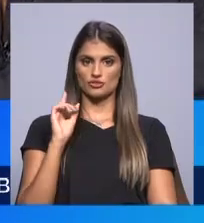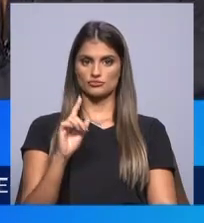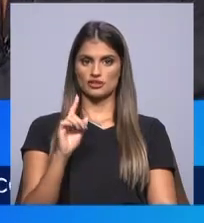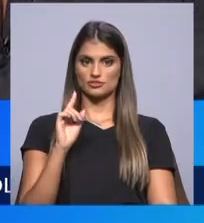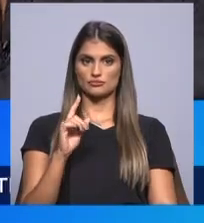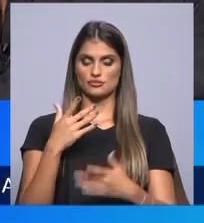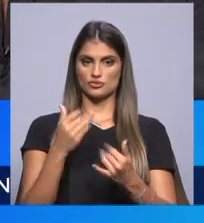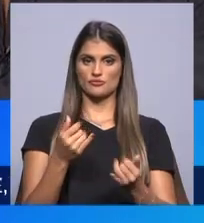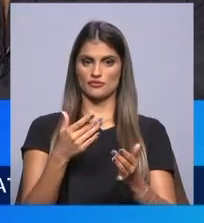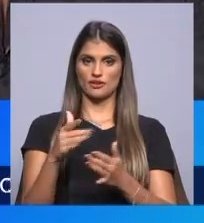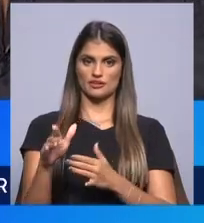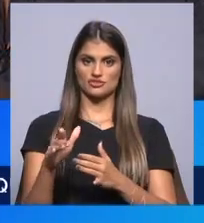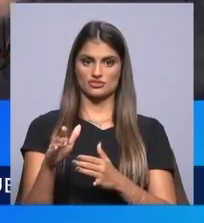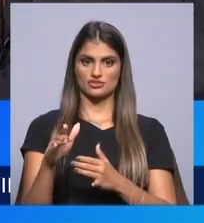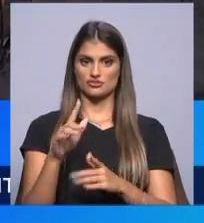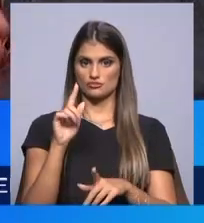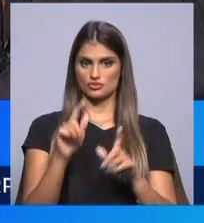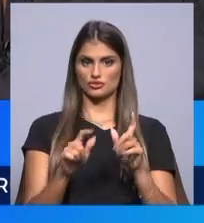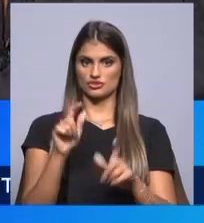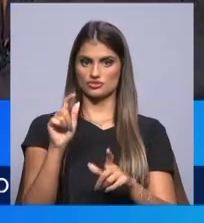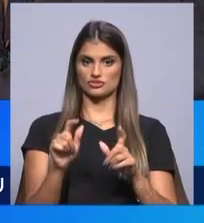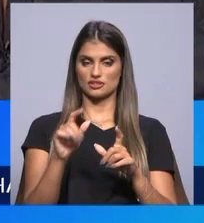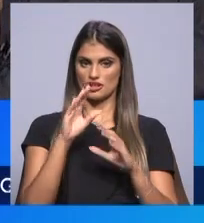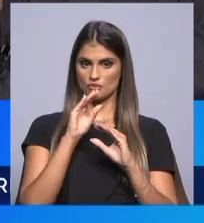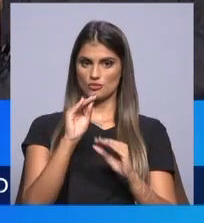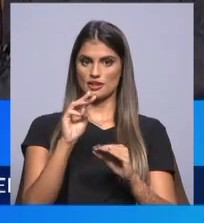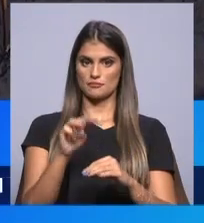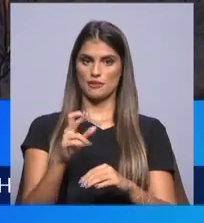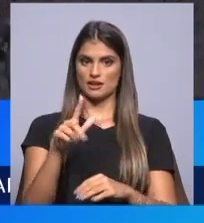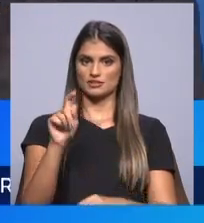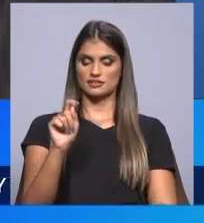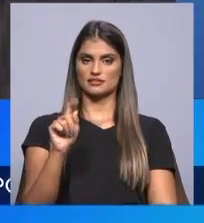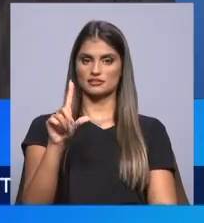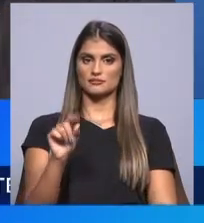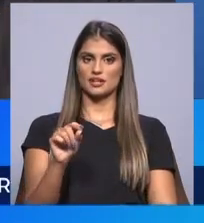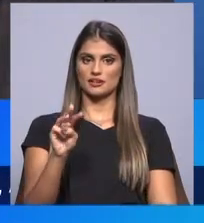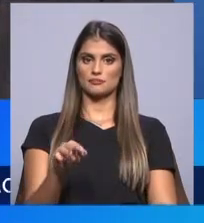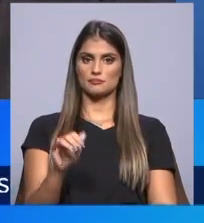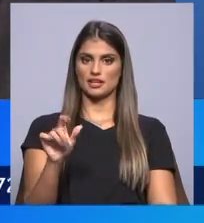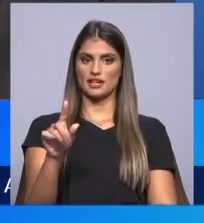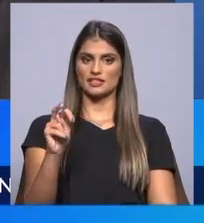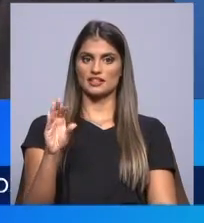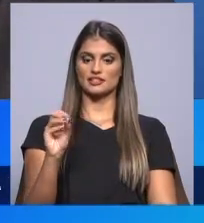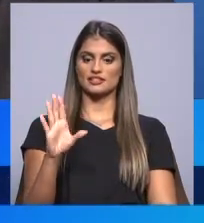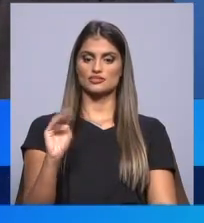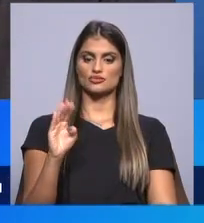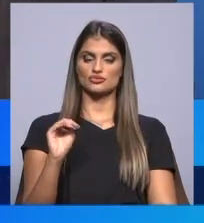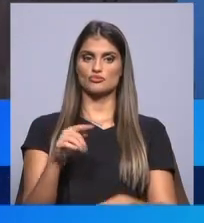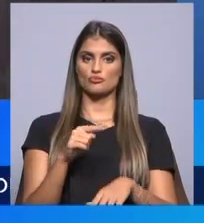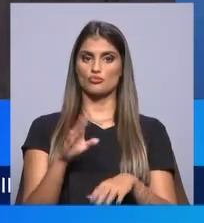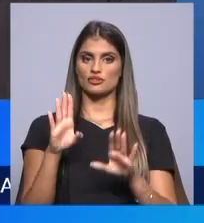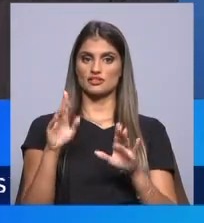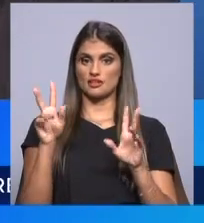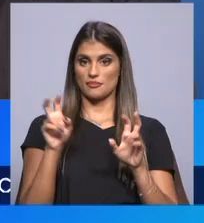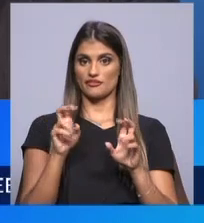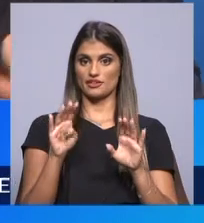próximas epopeias da humanidade na Lua e em Marte. Miguel, 30 segundos para o tema final.